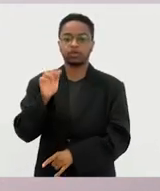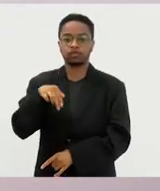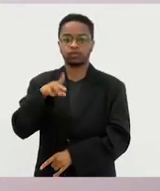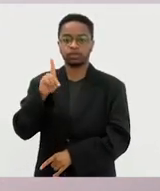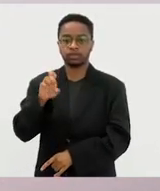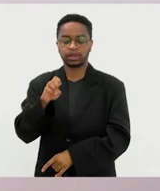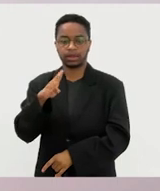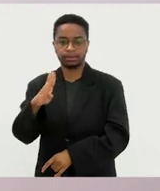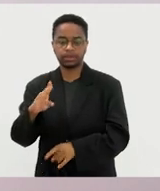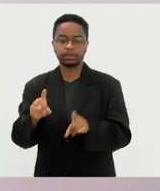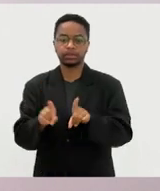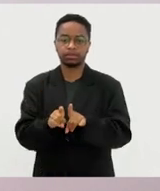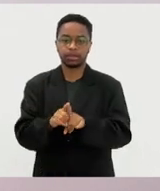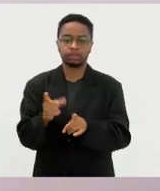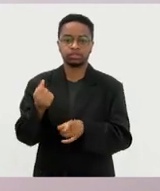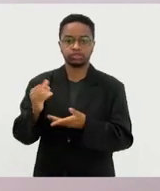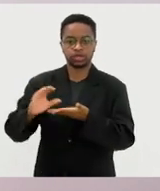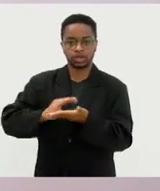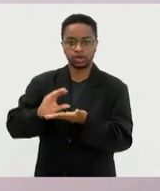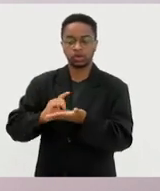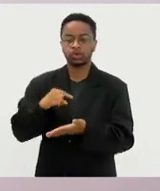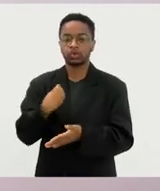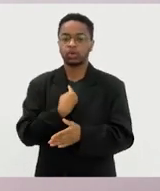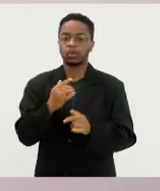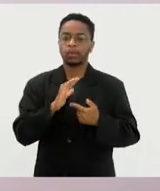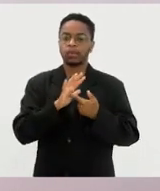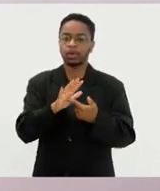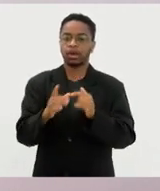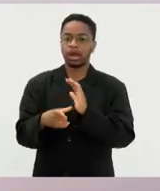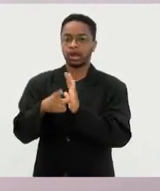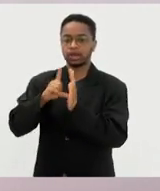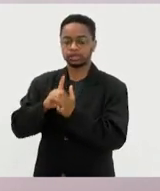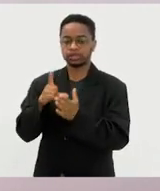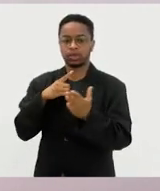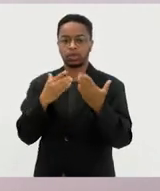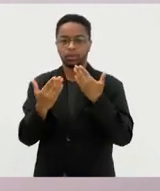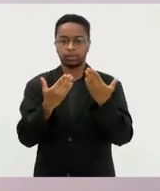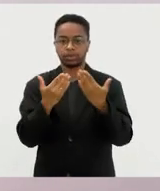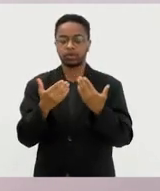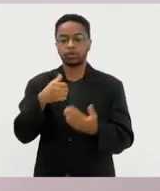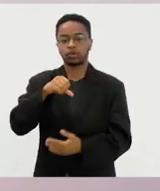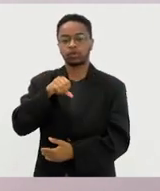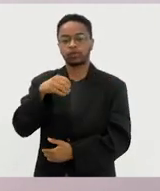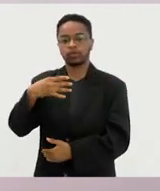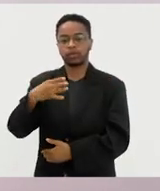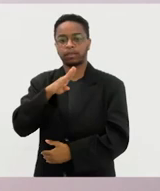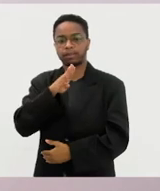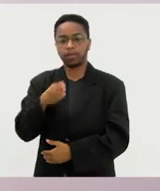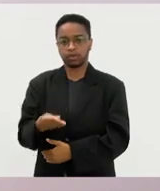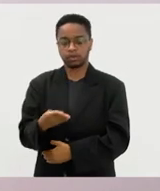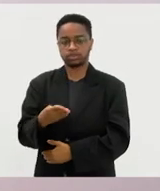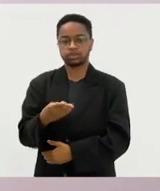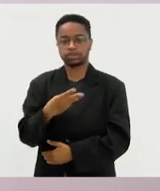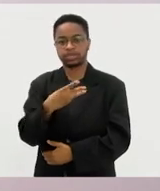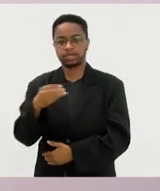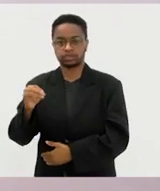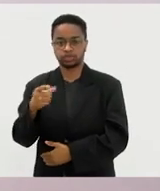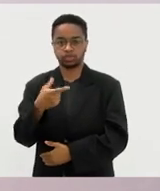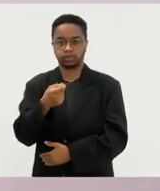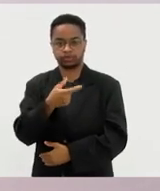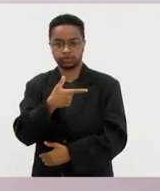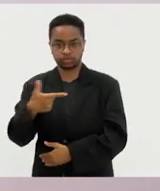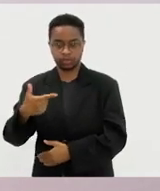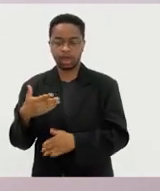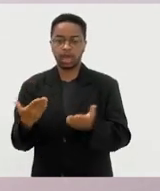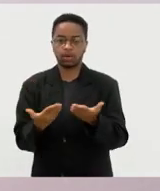líquida que a gente apresentou ali no quadro anterior, entre comparação entre 94 bilhões e 300 em 2022 e 95